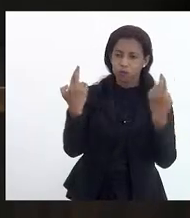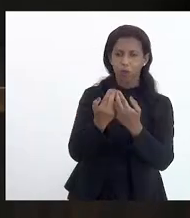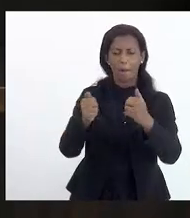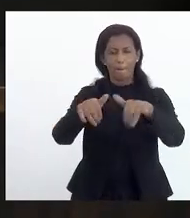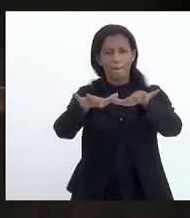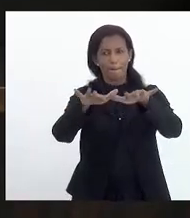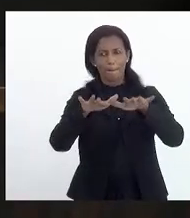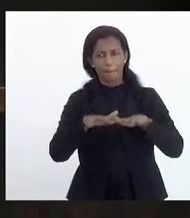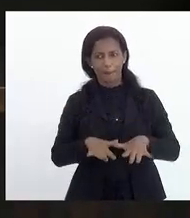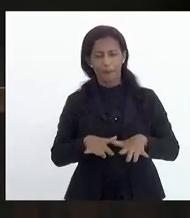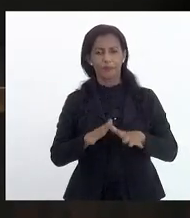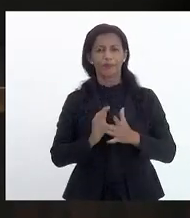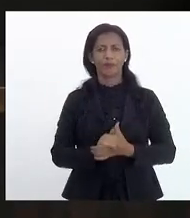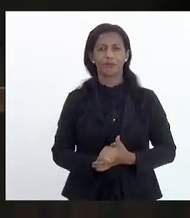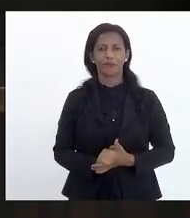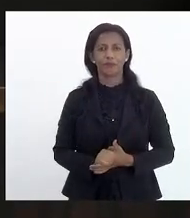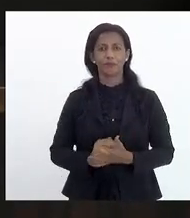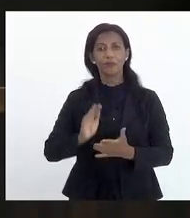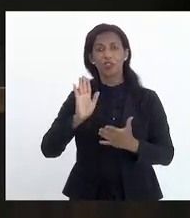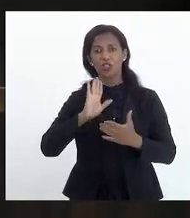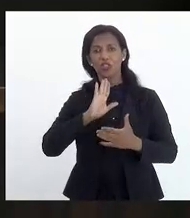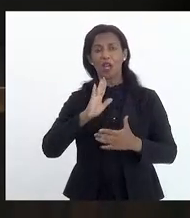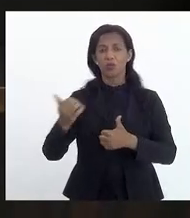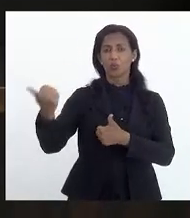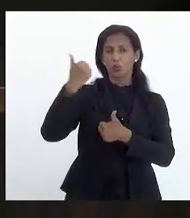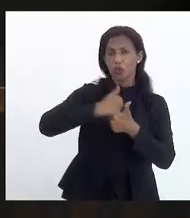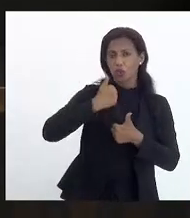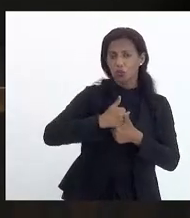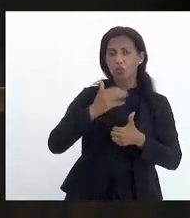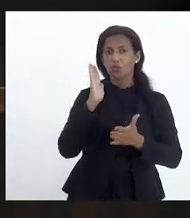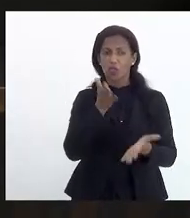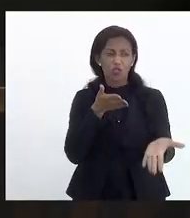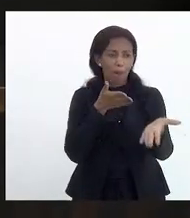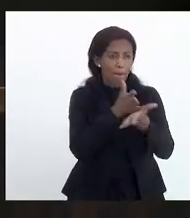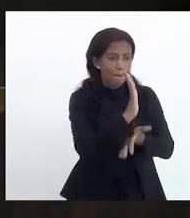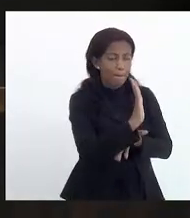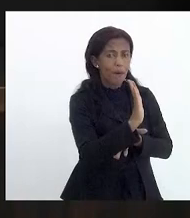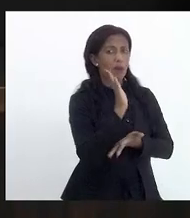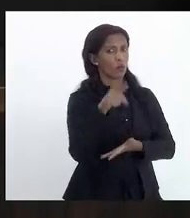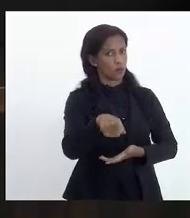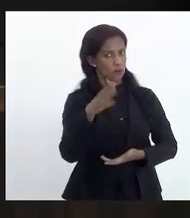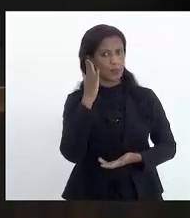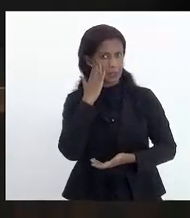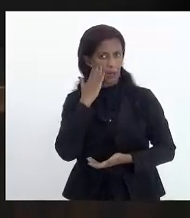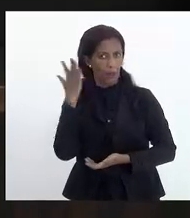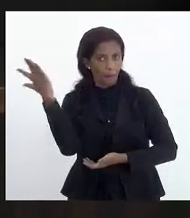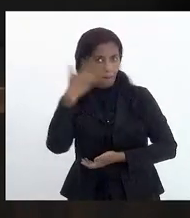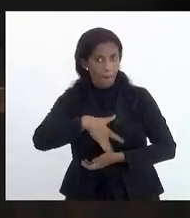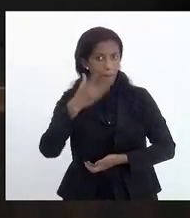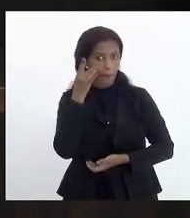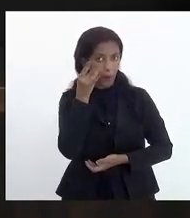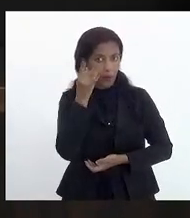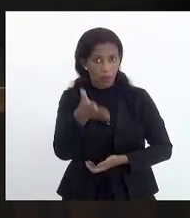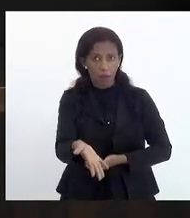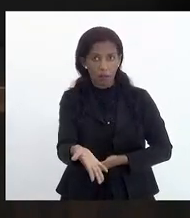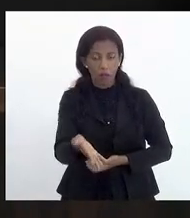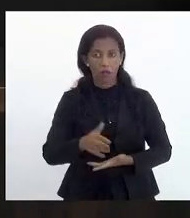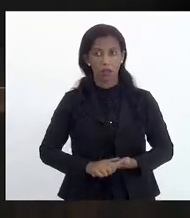já no coisa, no substitutivo que nós já tínhamos aprovado. Vossa Excelência é prova disso. Então, em nenhum